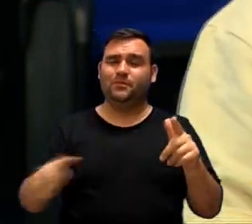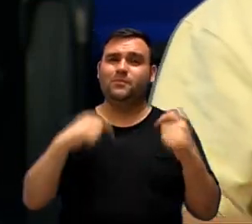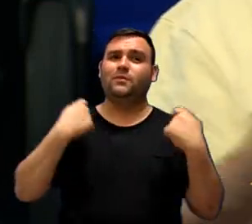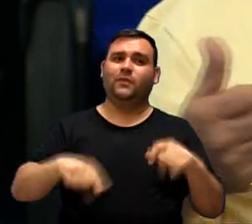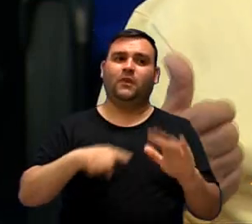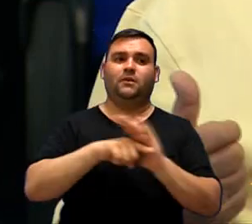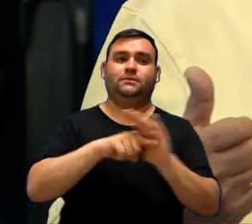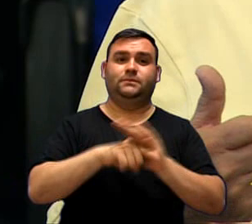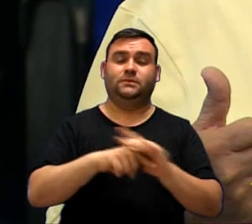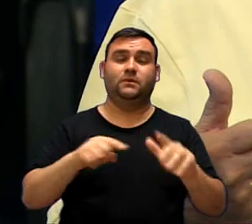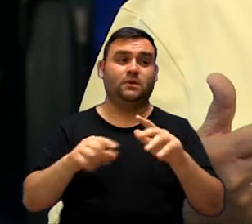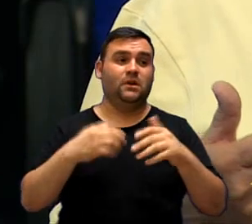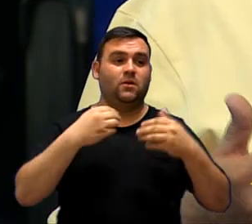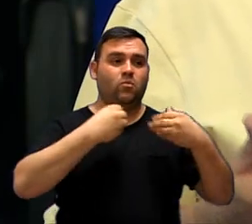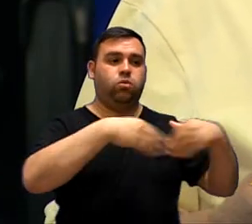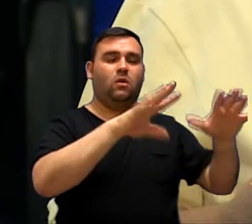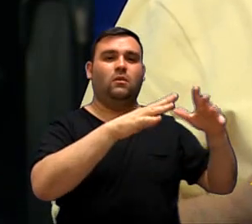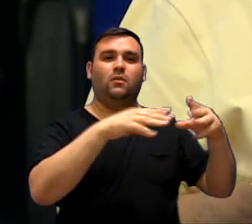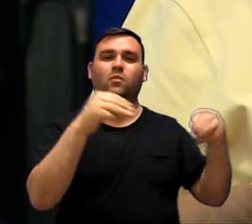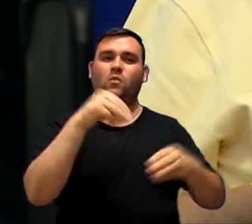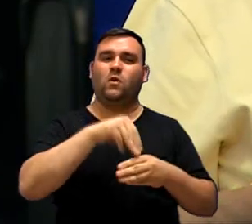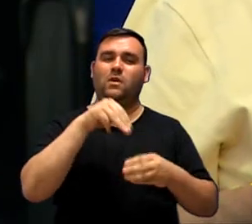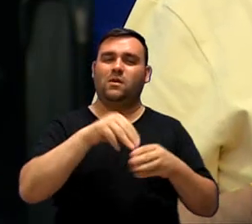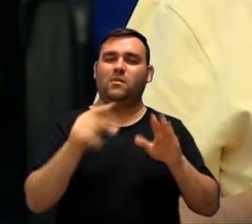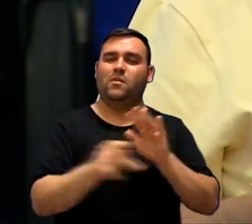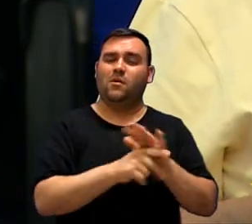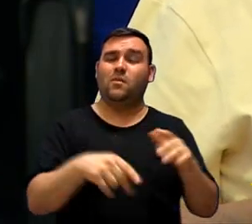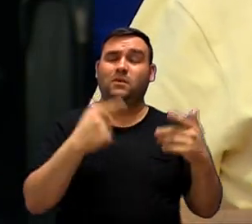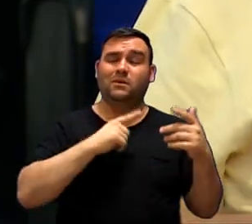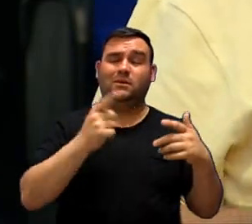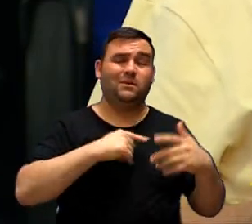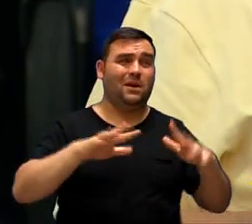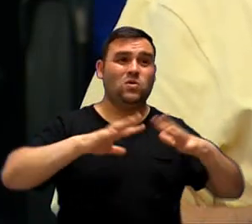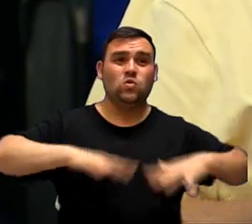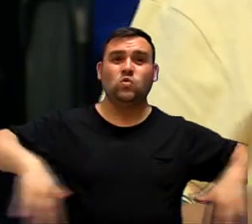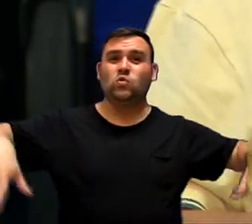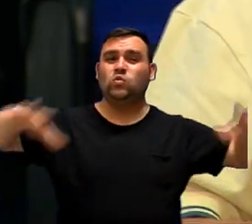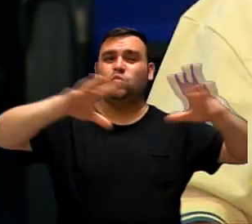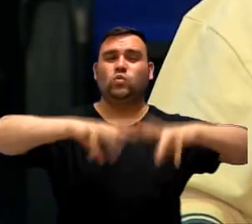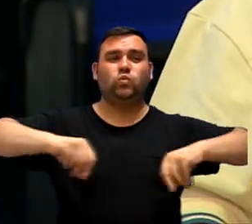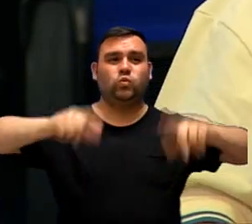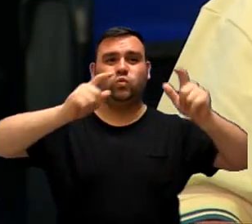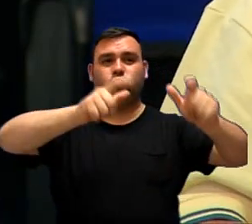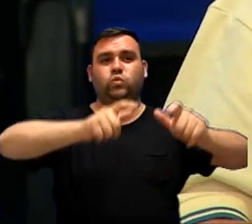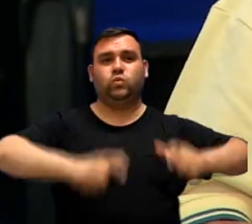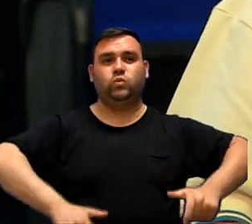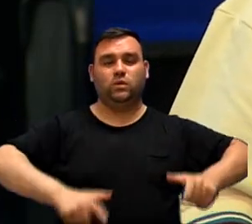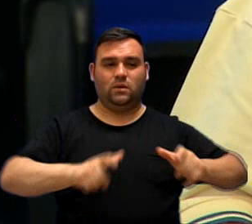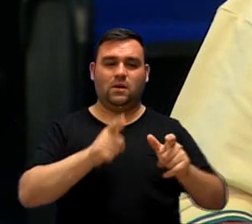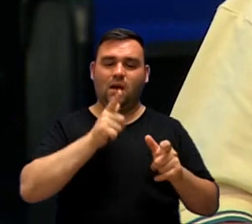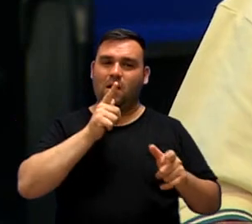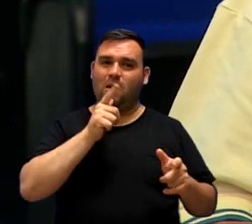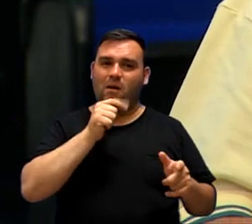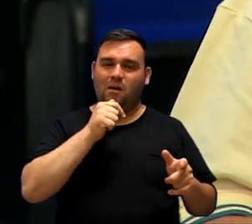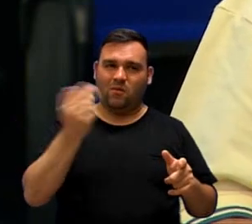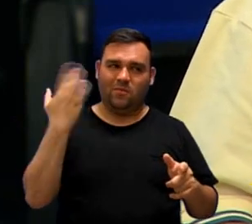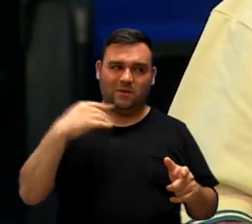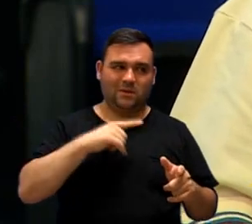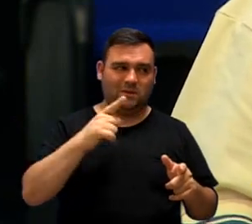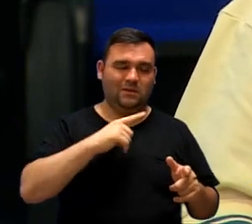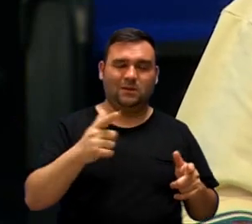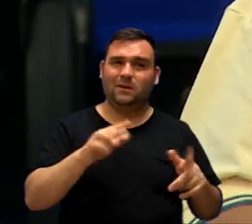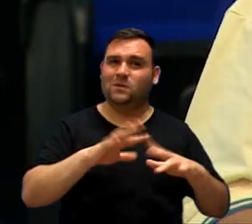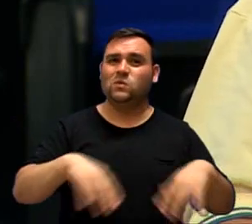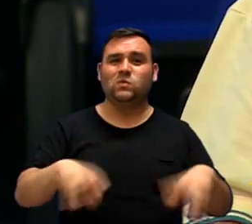ser captado e bombeado para a rede principal. Nós estamos com esgoto correndo em todos os regatos